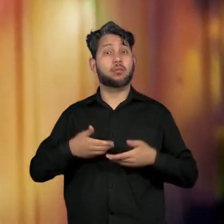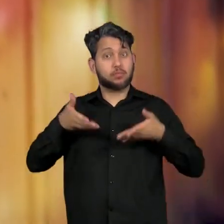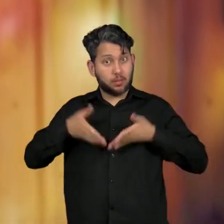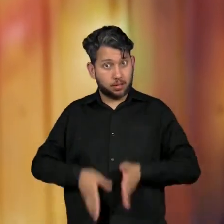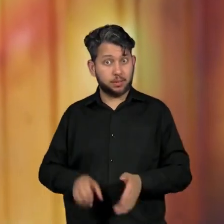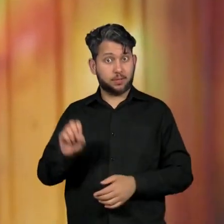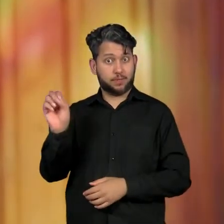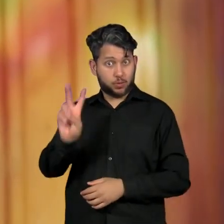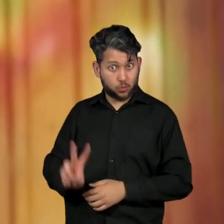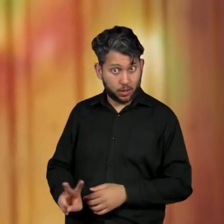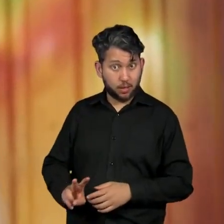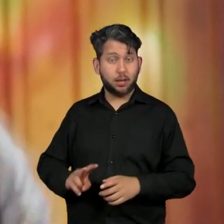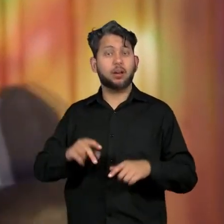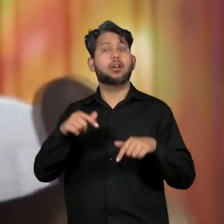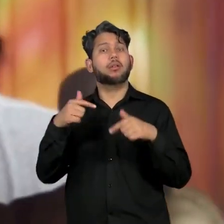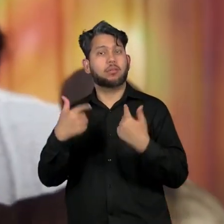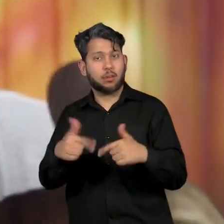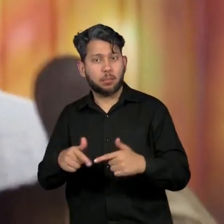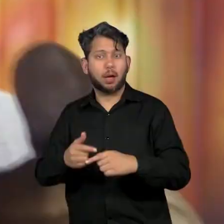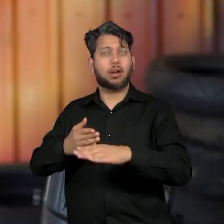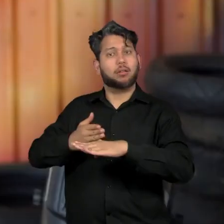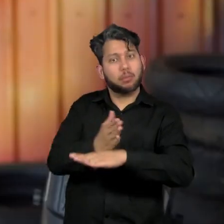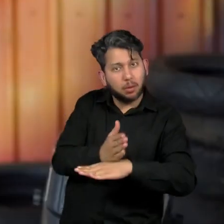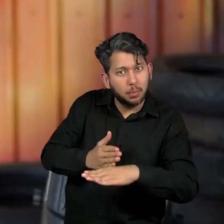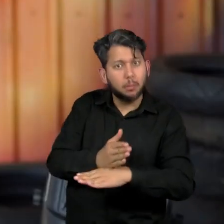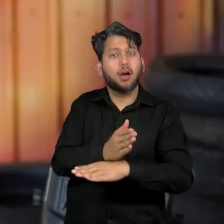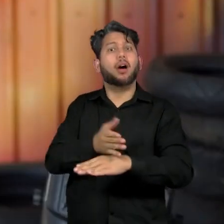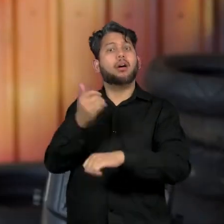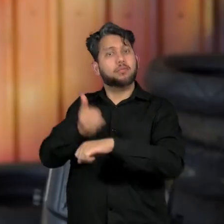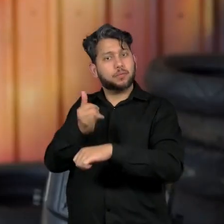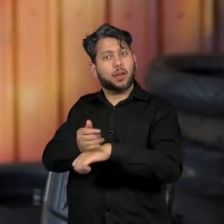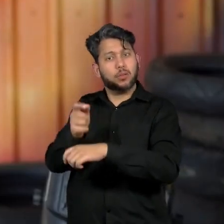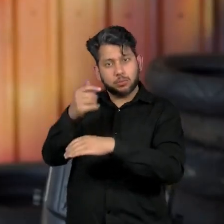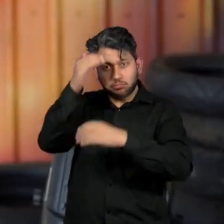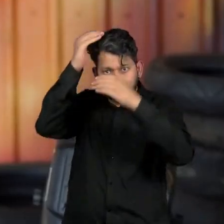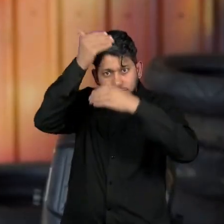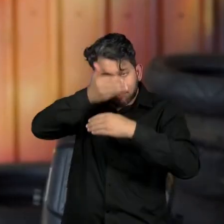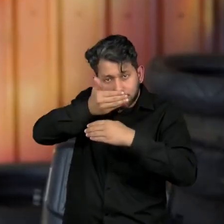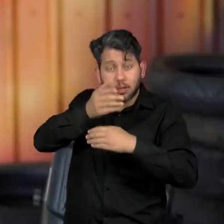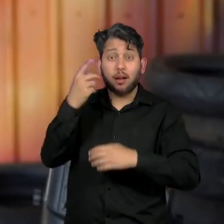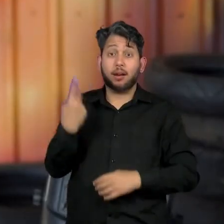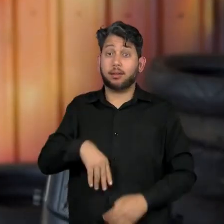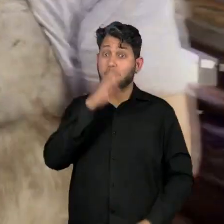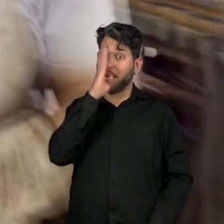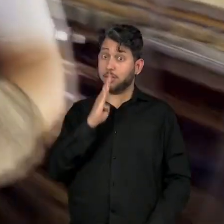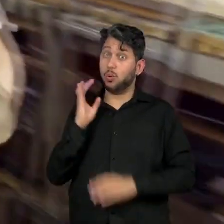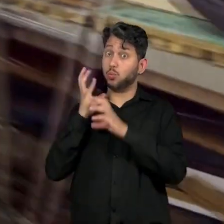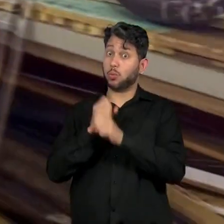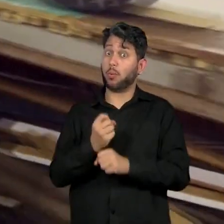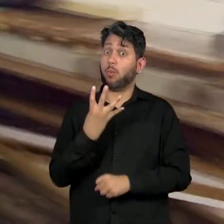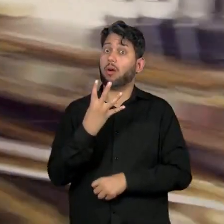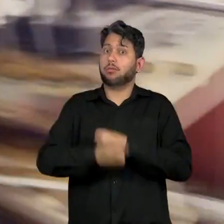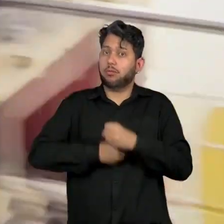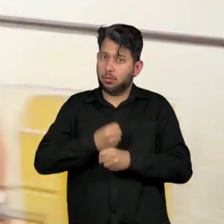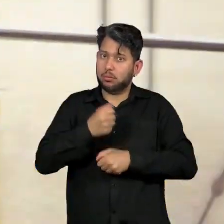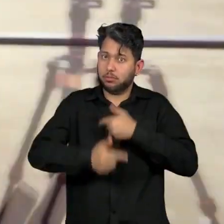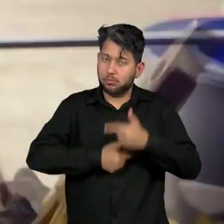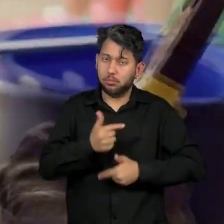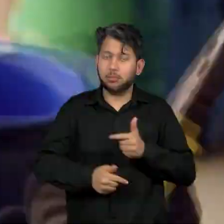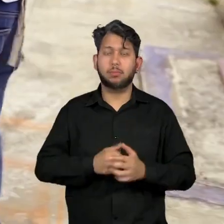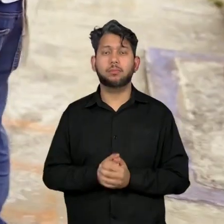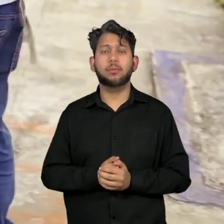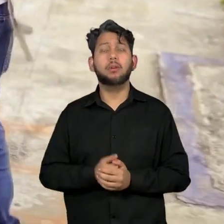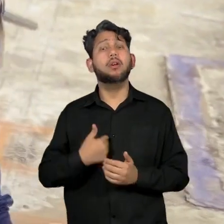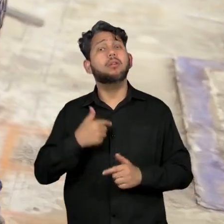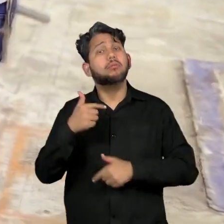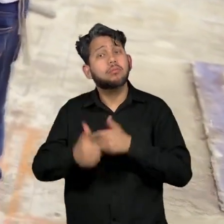trabalho marcenaria, trabalho muitas coisas, né? Já tenho aqui em Brasil, já tem 4 anos, graças a Deus. Aqui a gente agora estamos